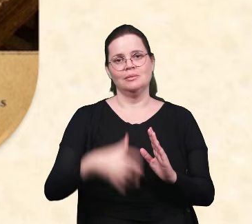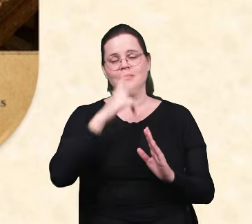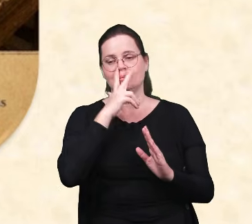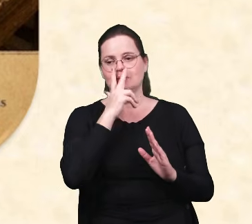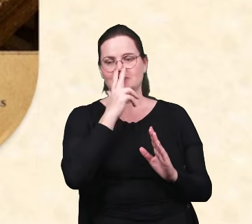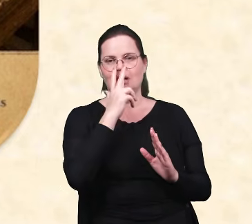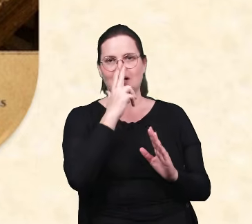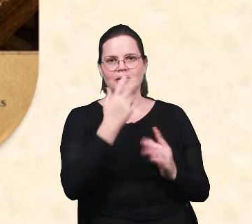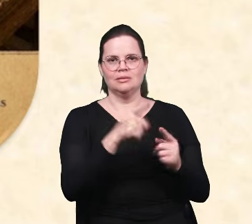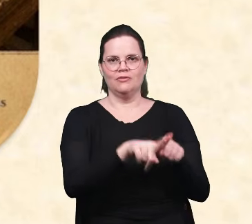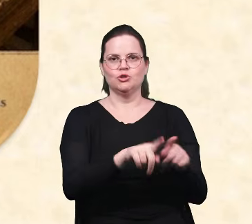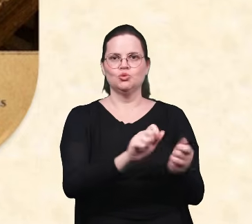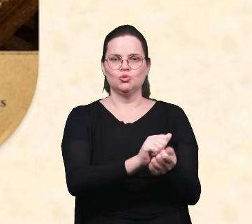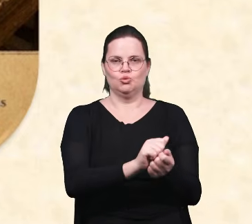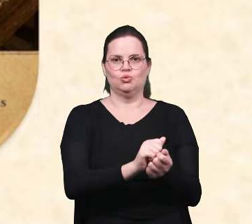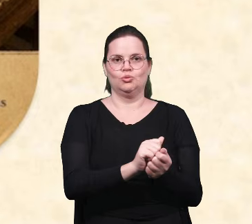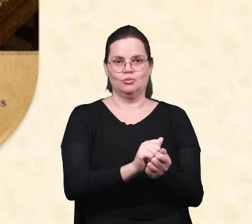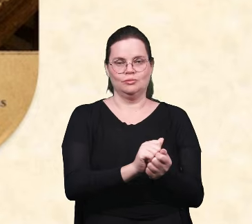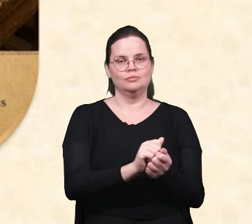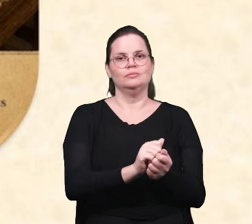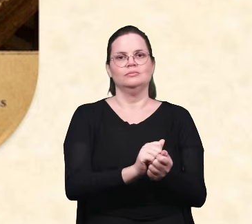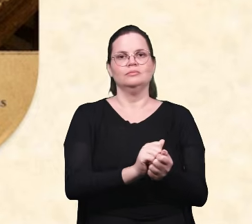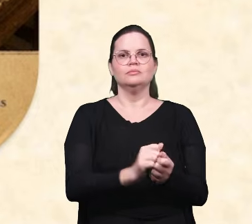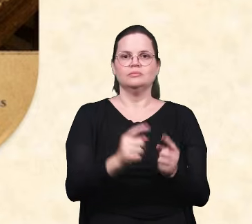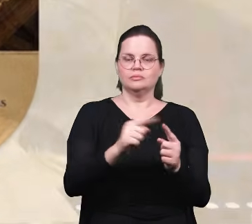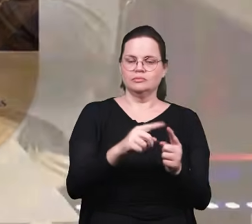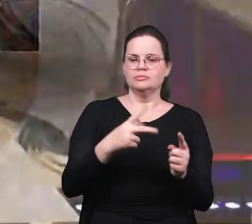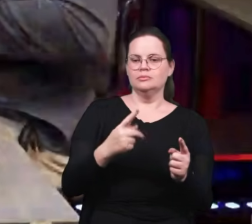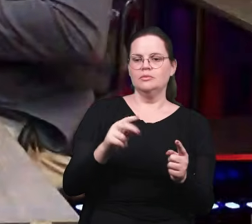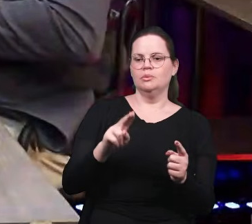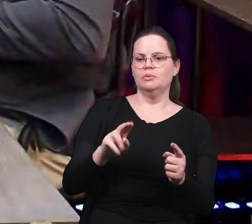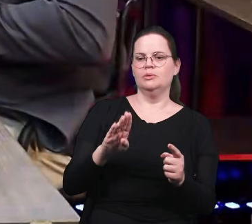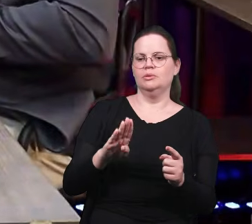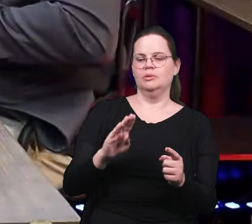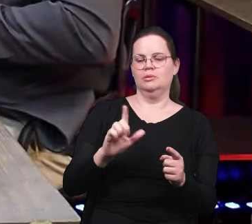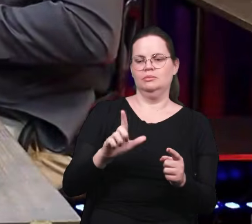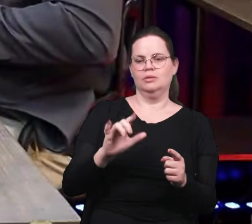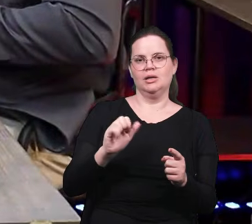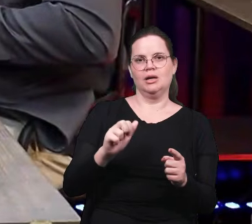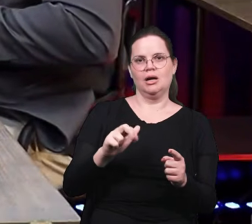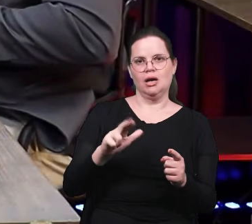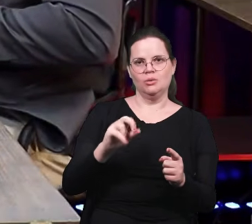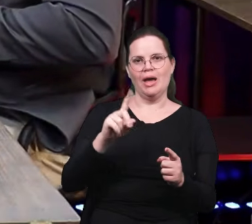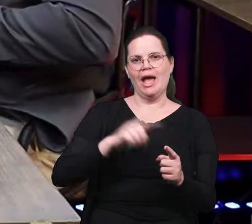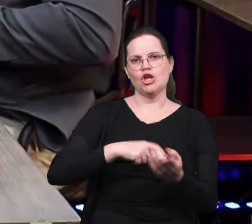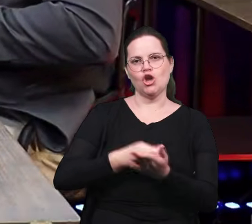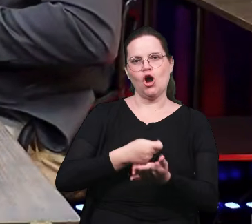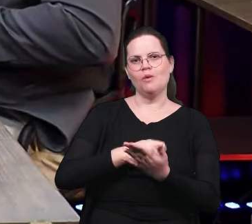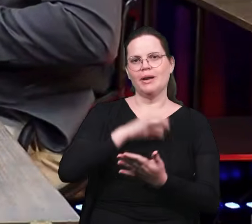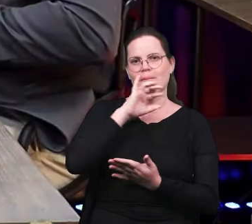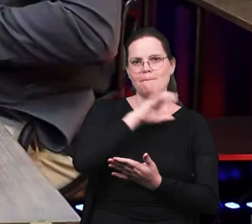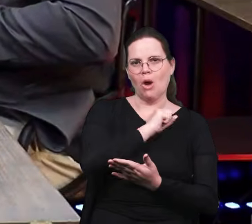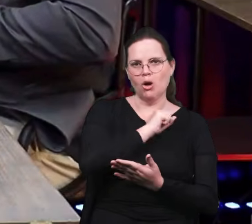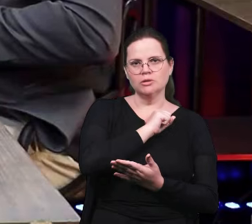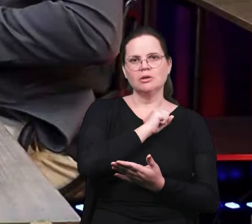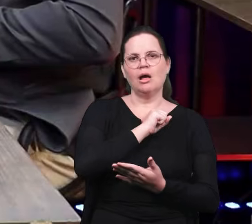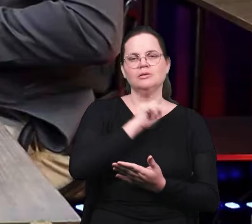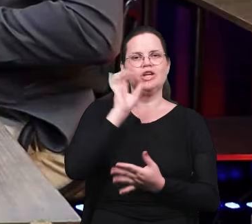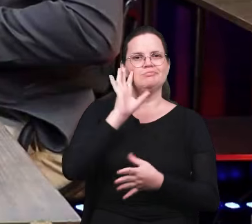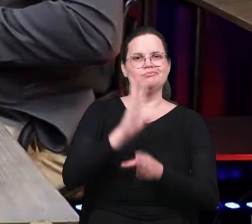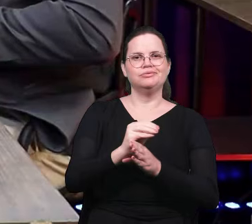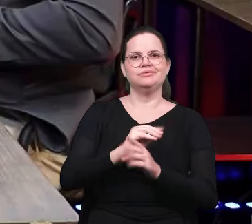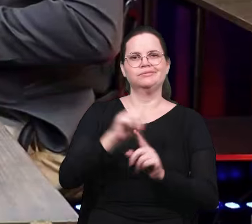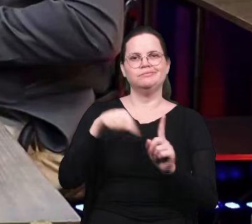qualificações que andavam juntas. Né? Juntas. A forma negativa que era vista essa função. Né? Então,